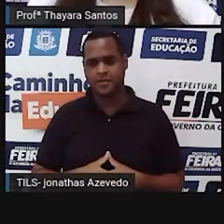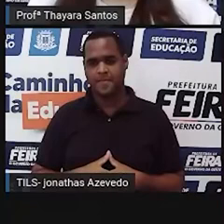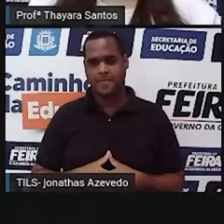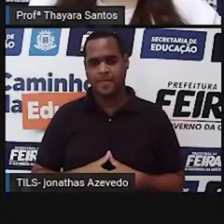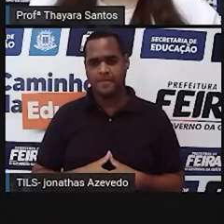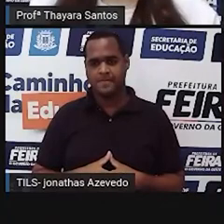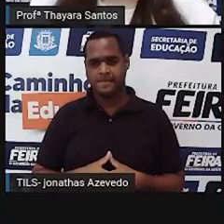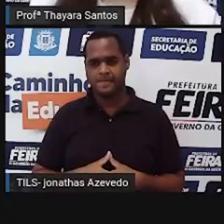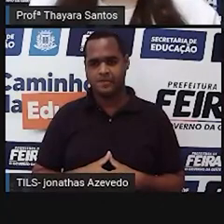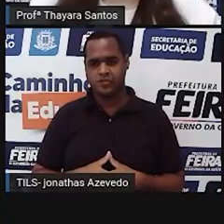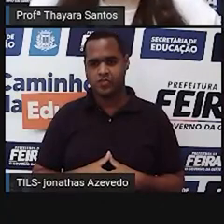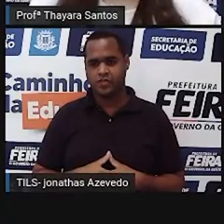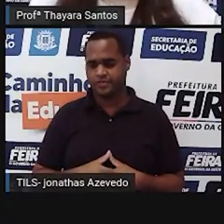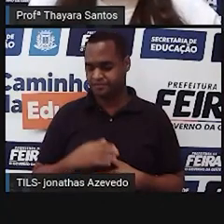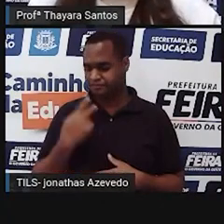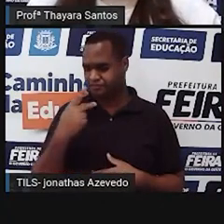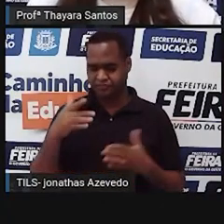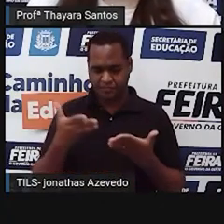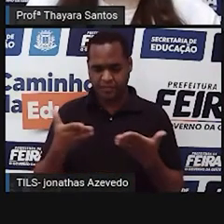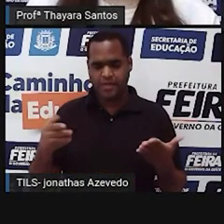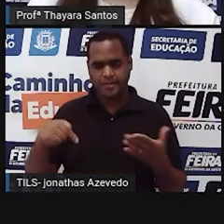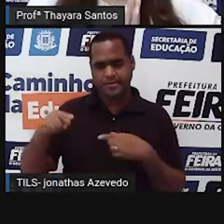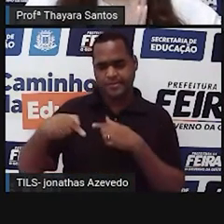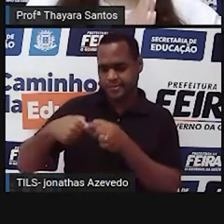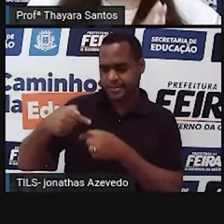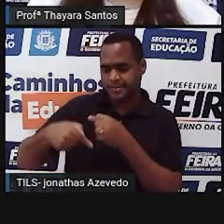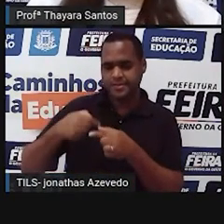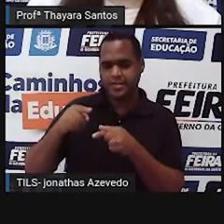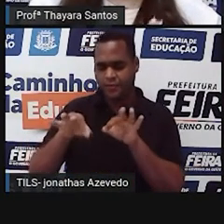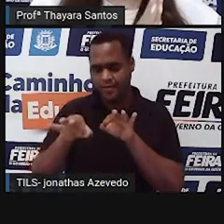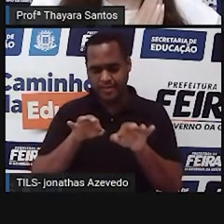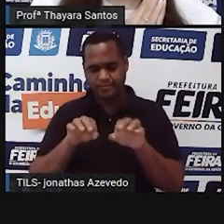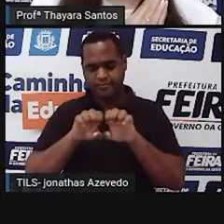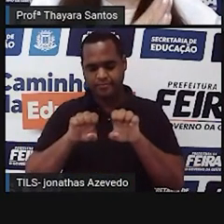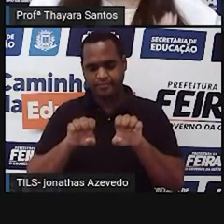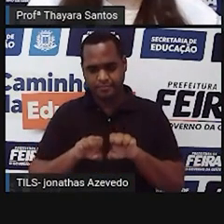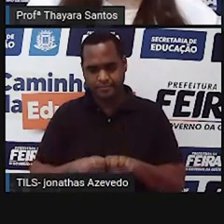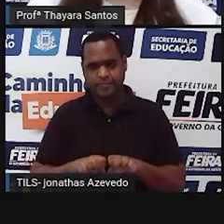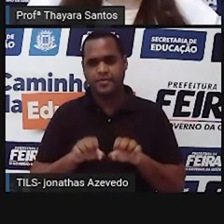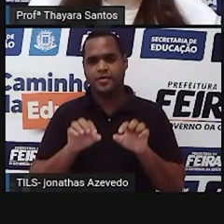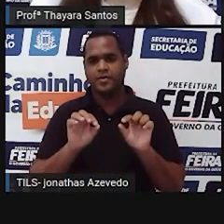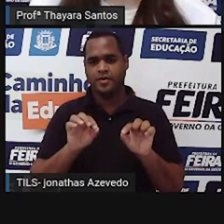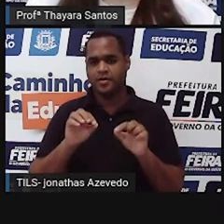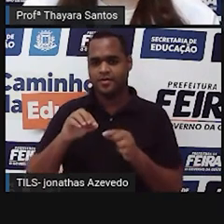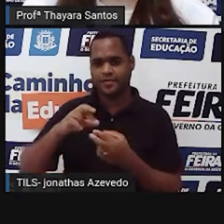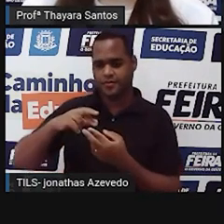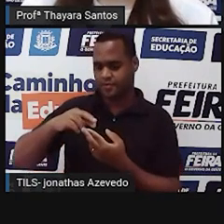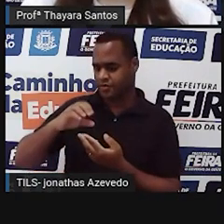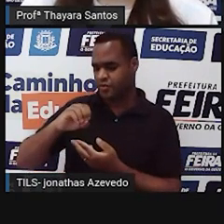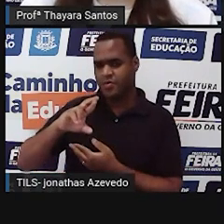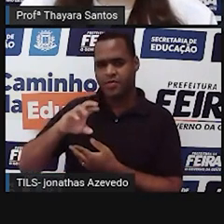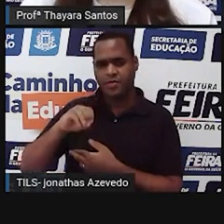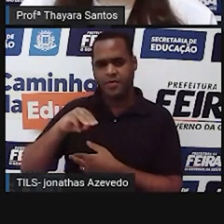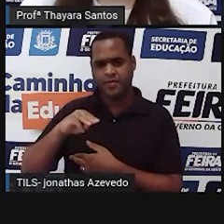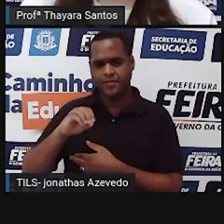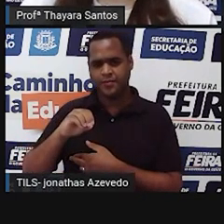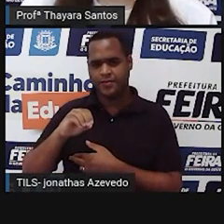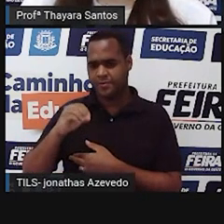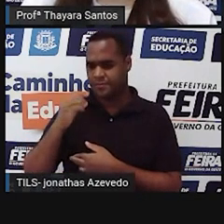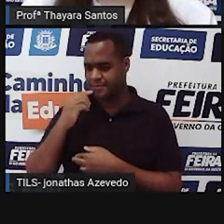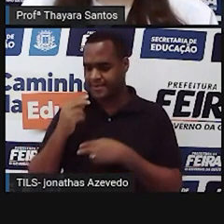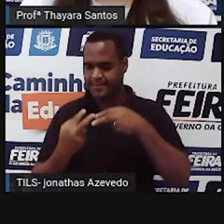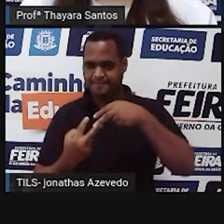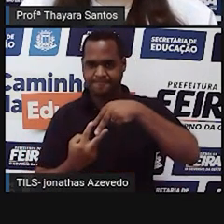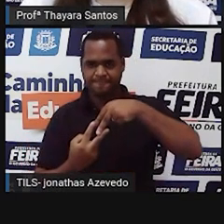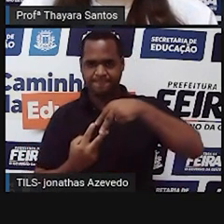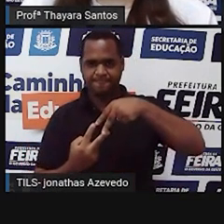E esses nossos genes, eles estão organizados numa estrutura que a gente chama de cromossomo. O cromossomo é essa estrutura daqui,